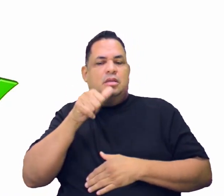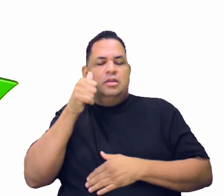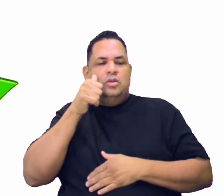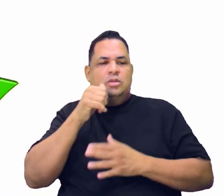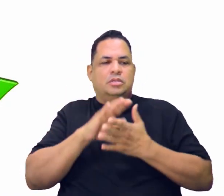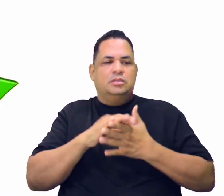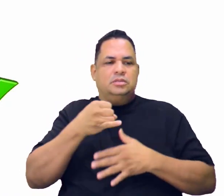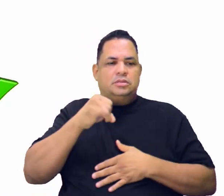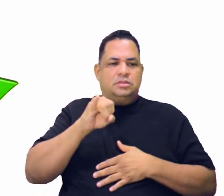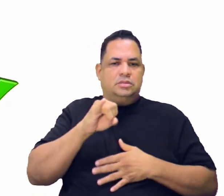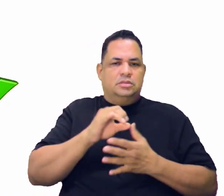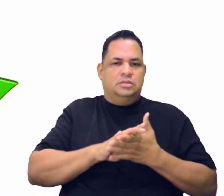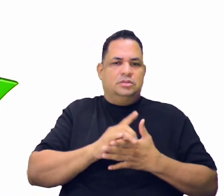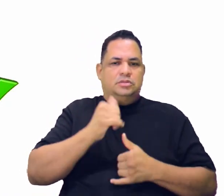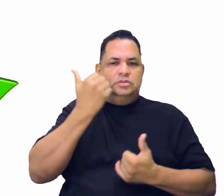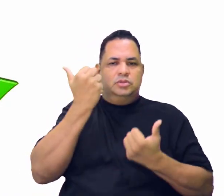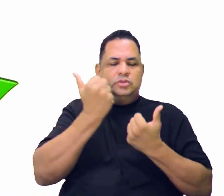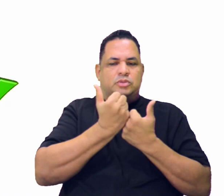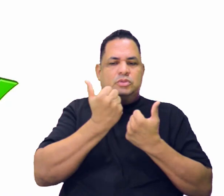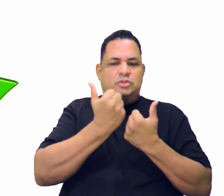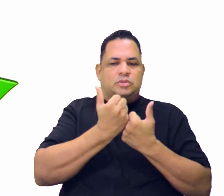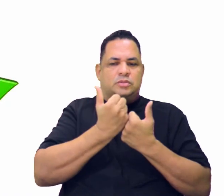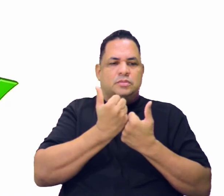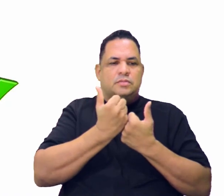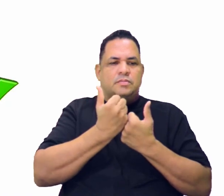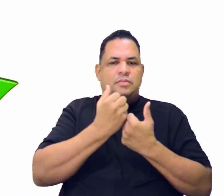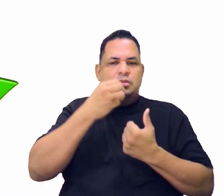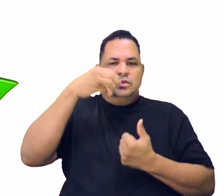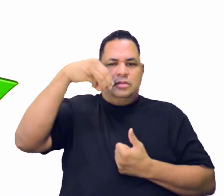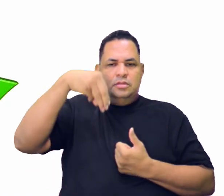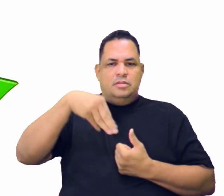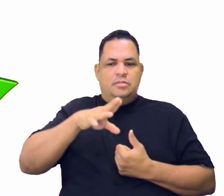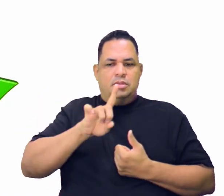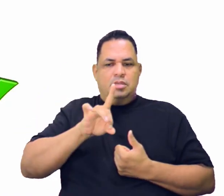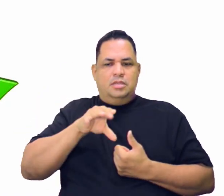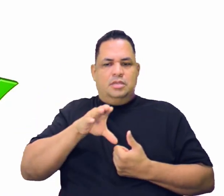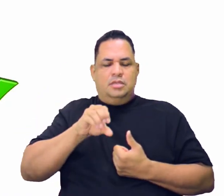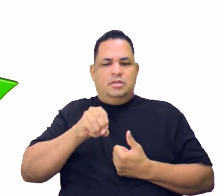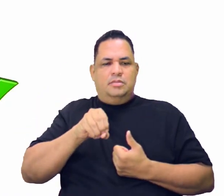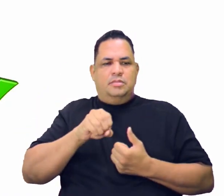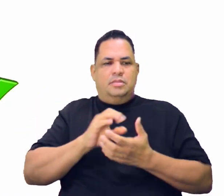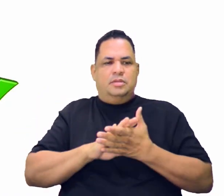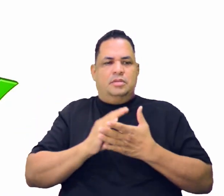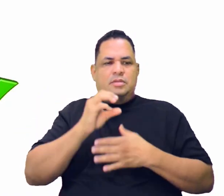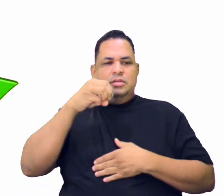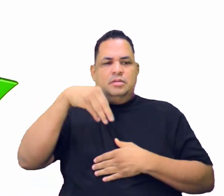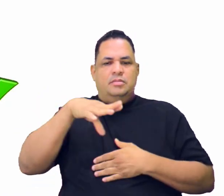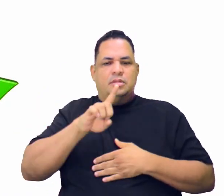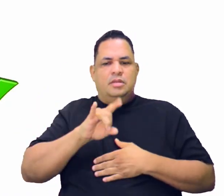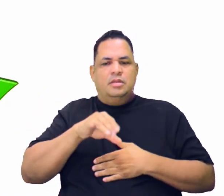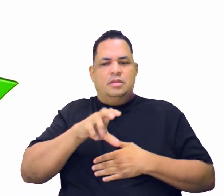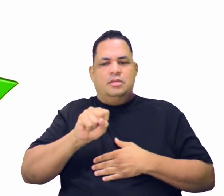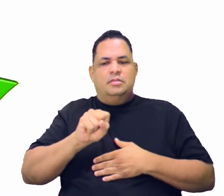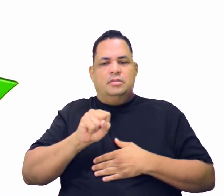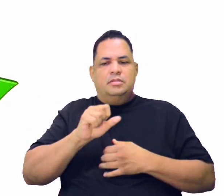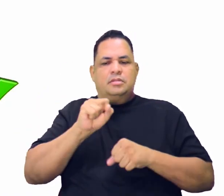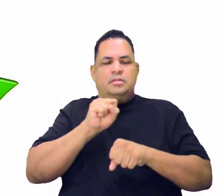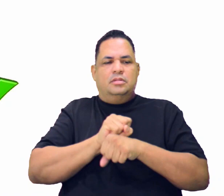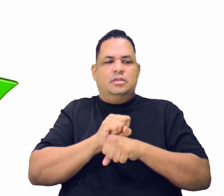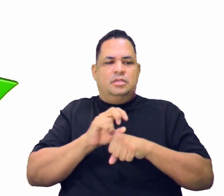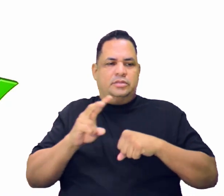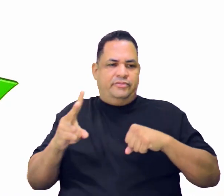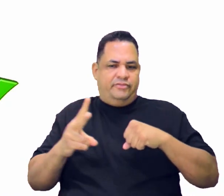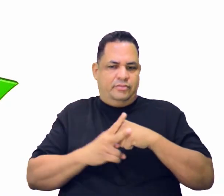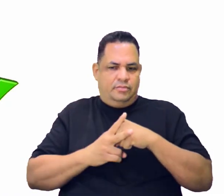Então, se você substituir, ó, por menos, já sabe que vai ser mais, que é um